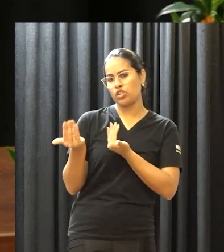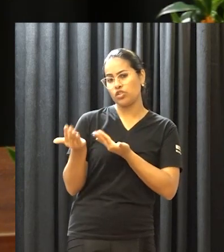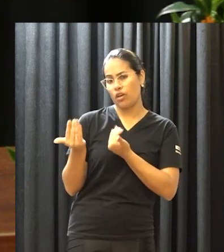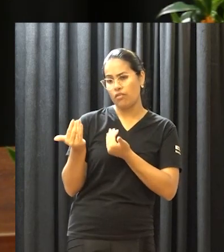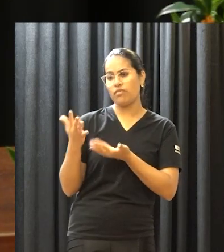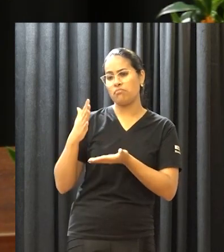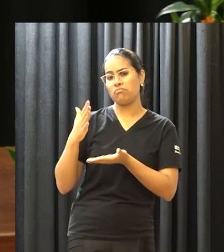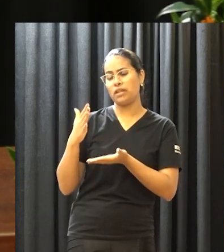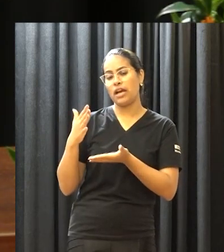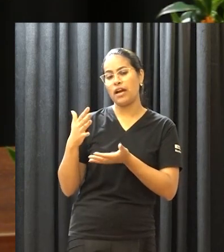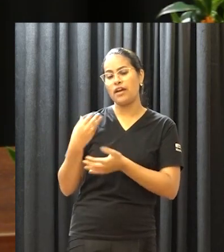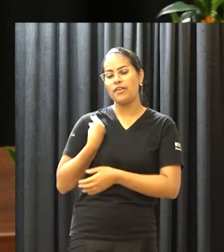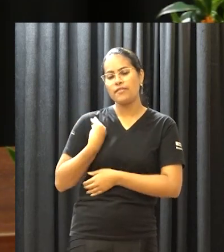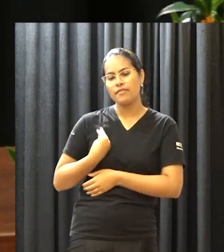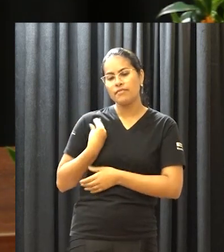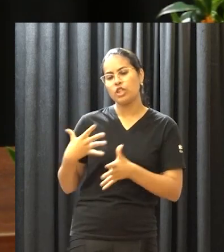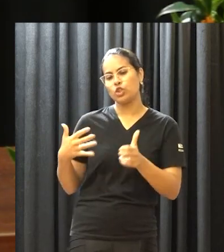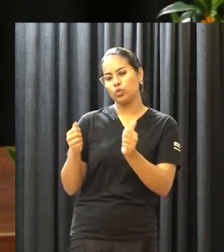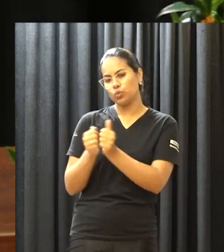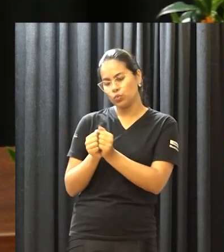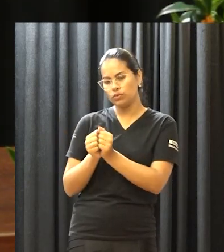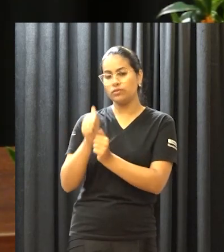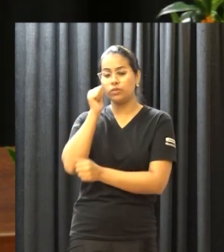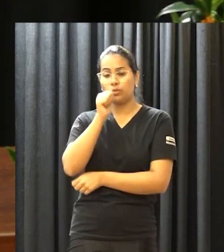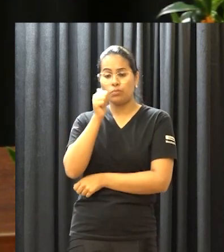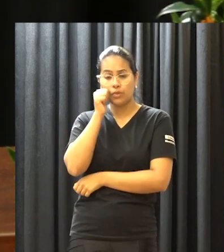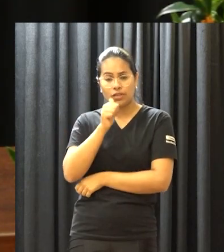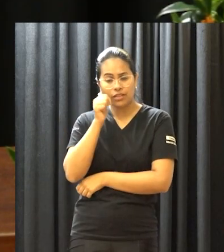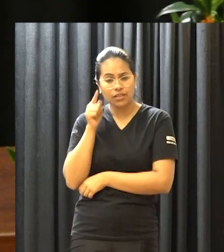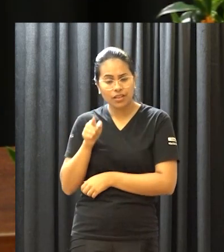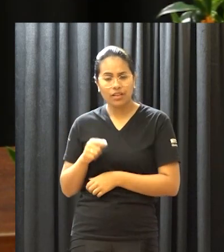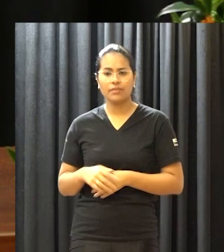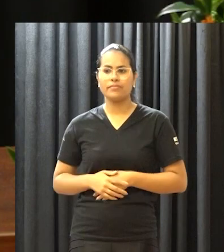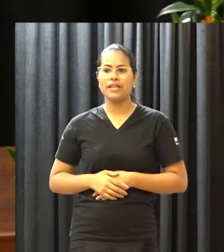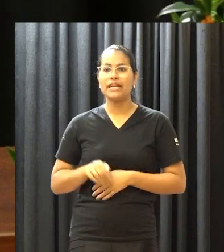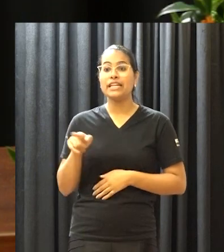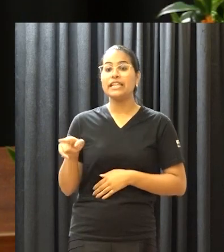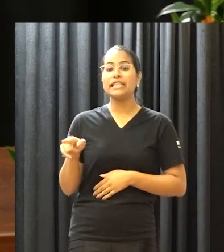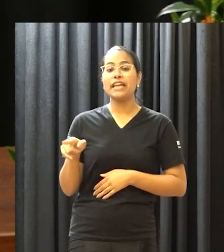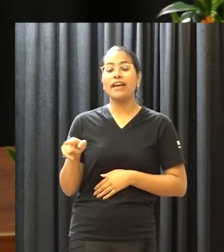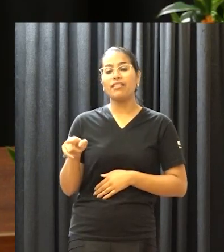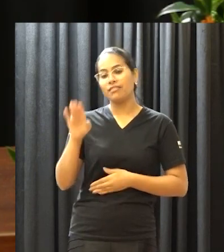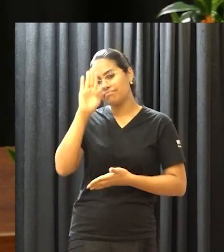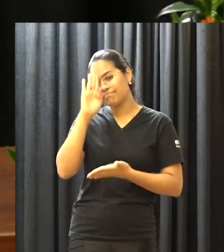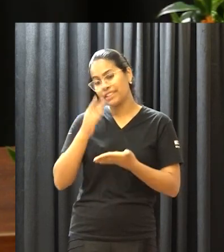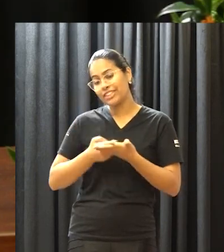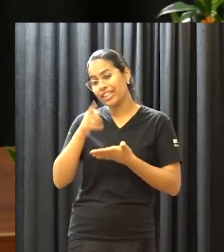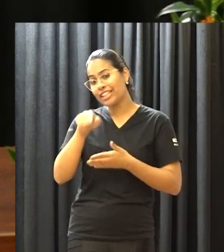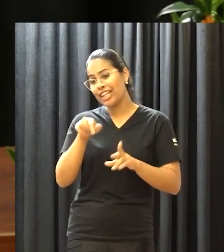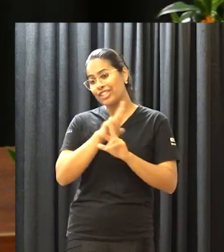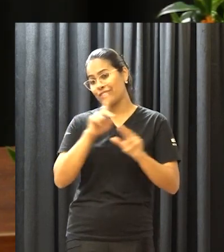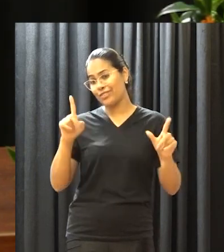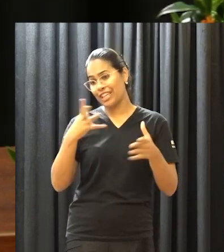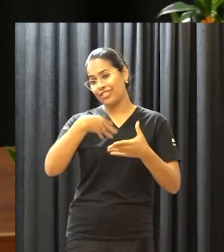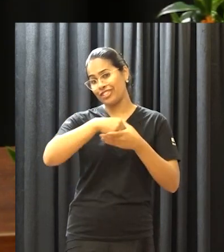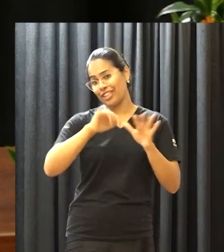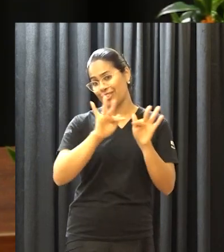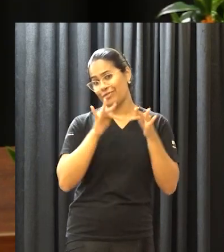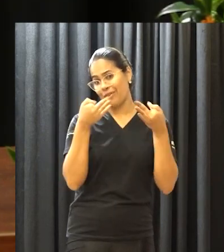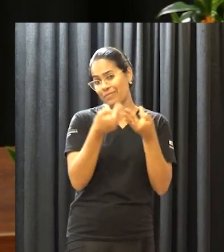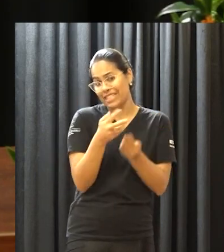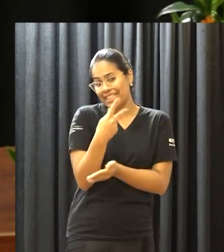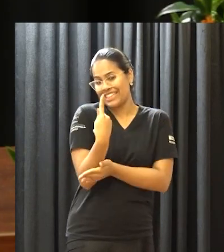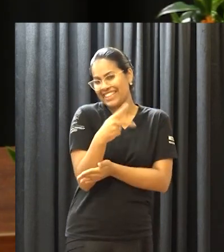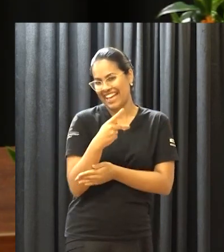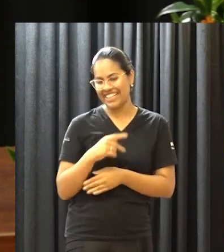mulher. E aí, a partir disso, ela se considera a ovelha negra da família. E aí são os objetos que ela escolheu,